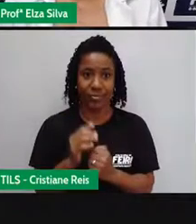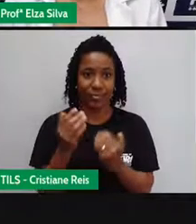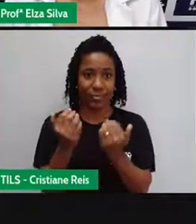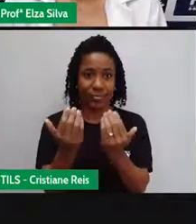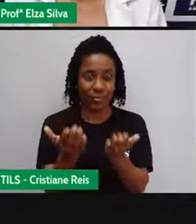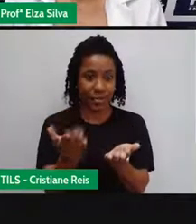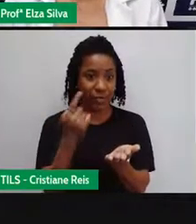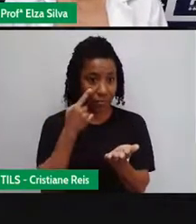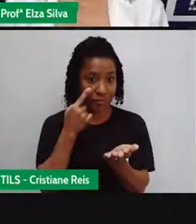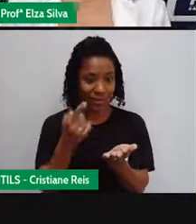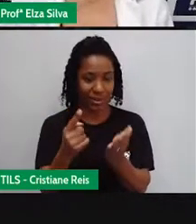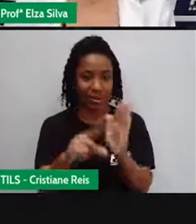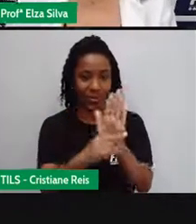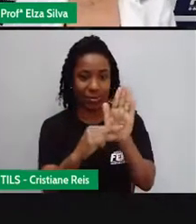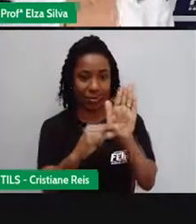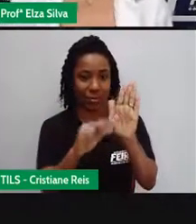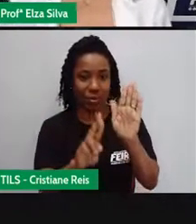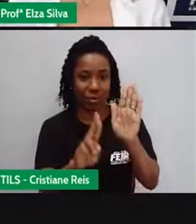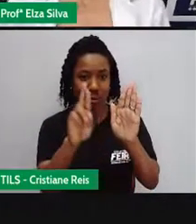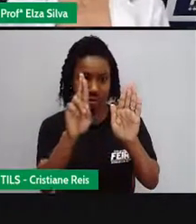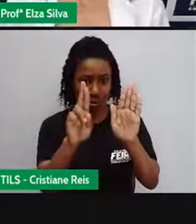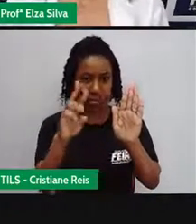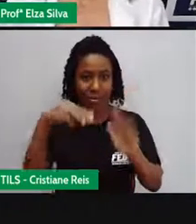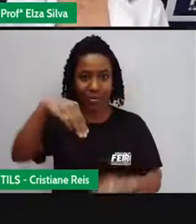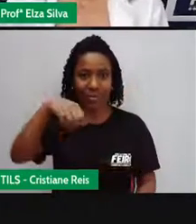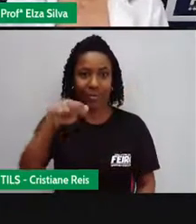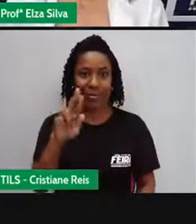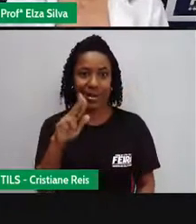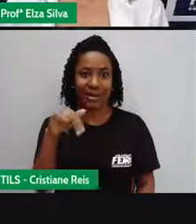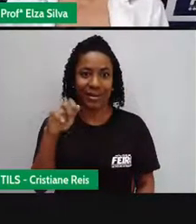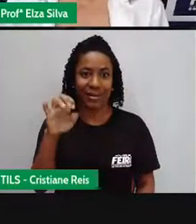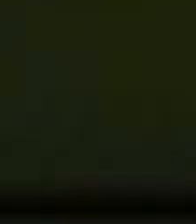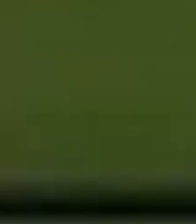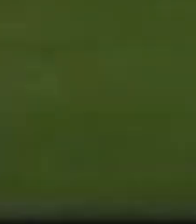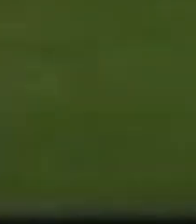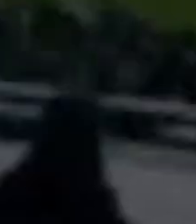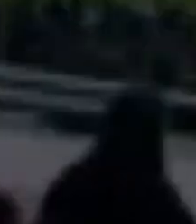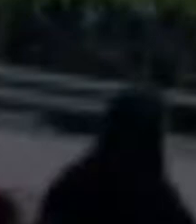e Lely. Just a moment, please.